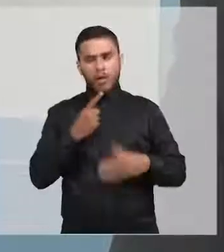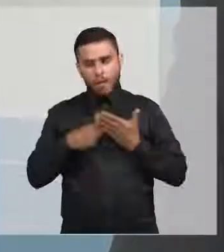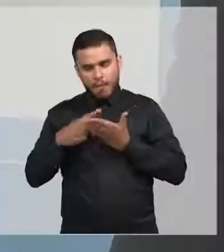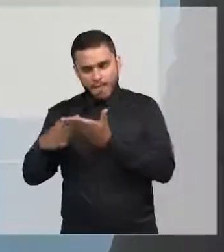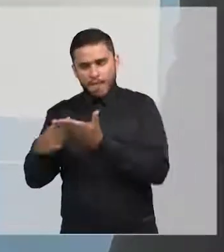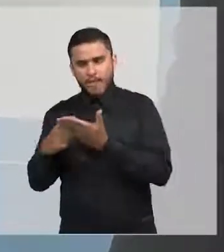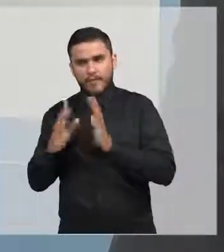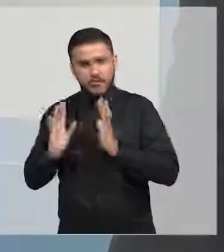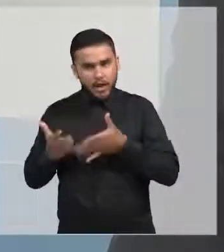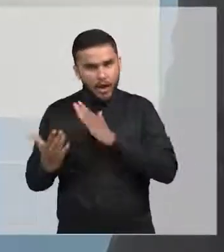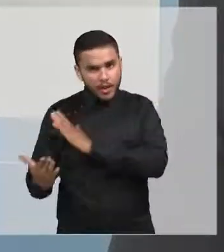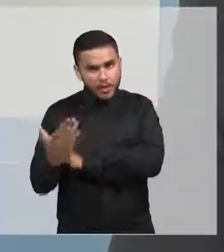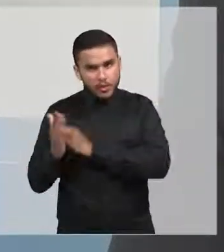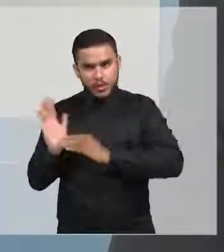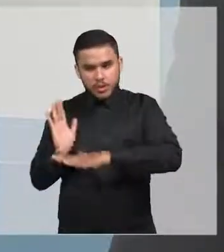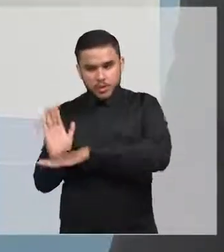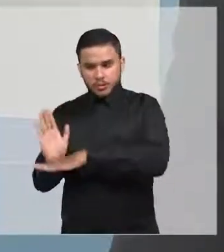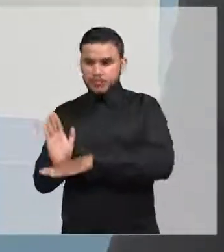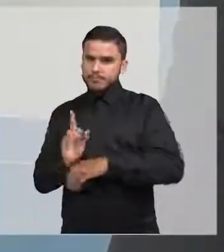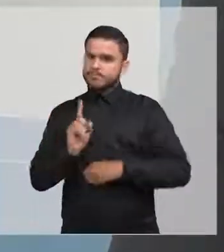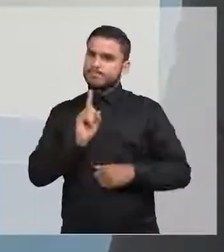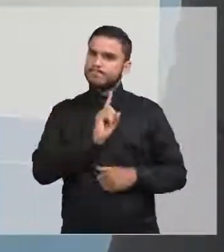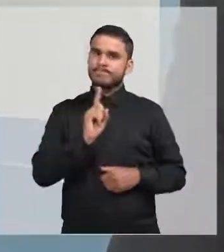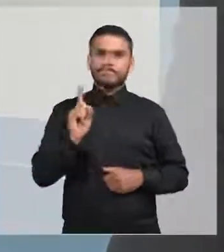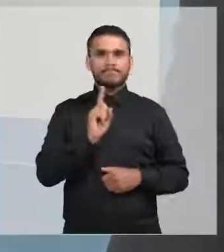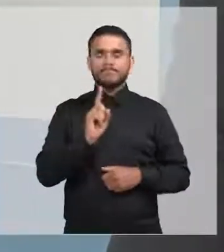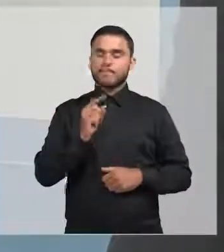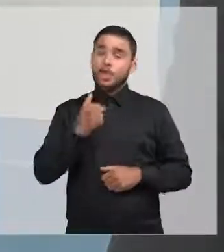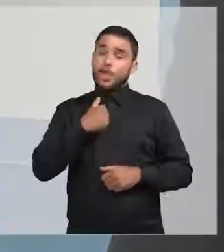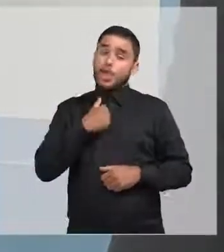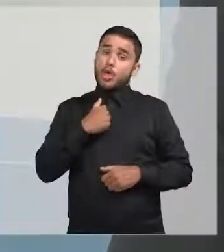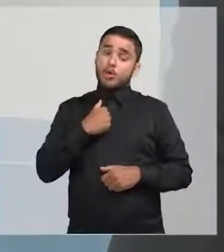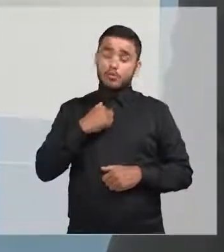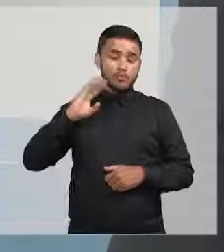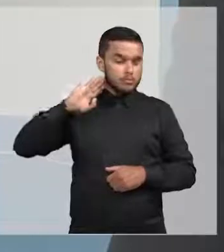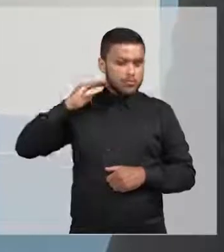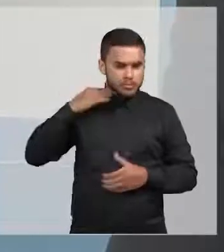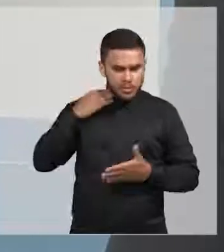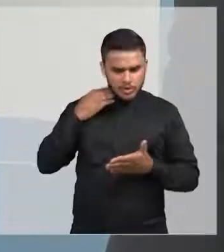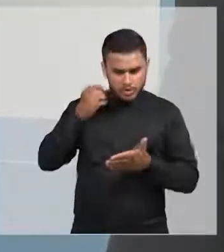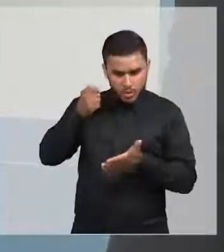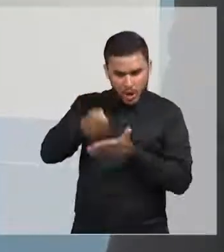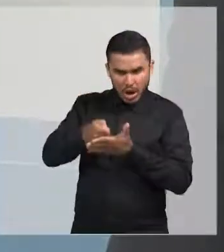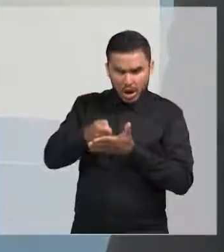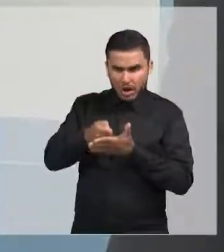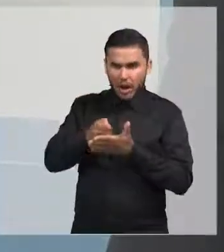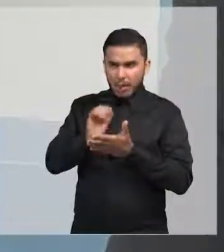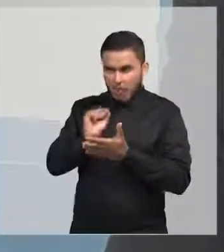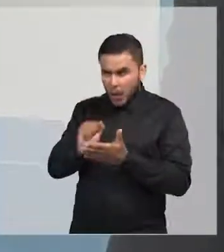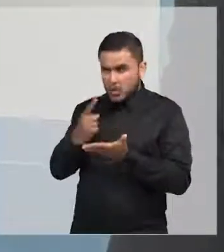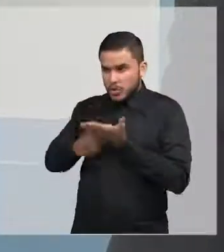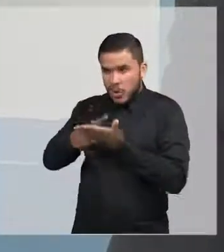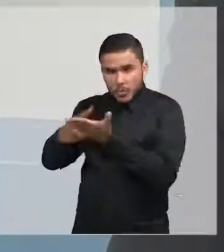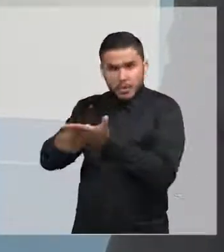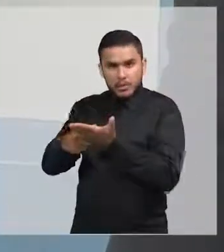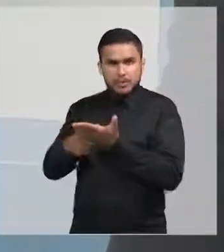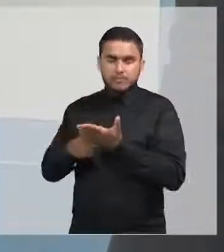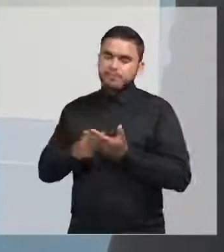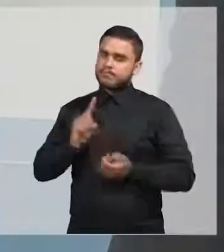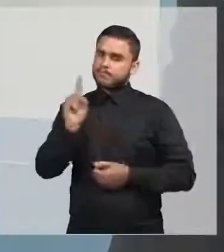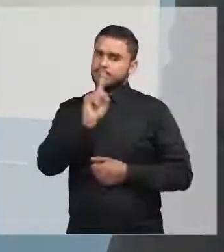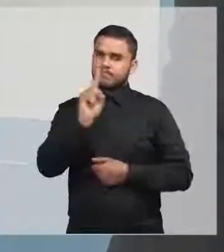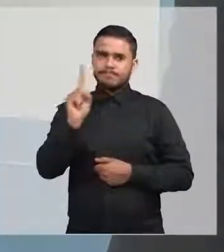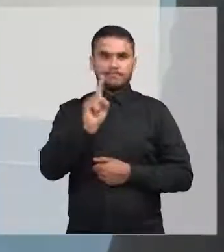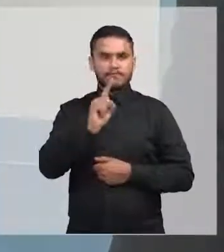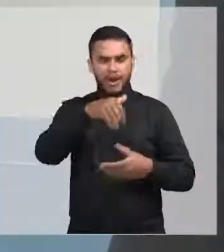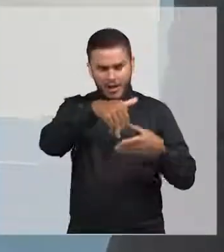e principalmente sendo uma pessoa destemida. Então, todas essas ações estão por trás do juiz